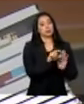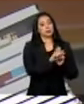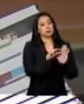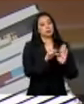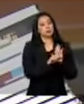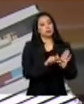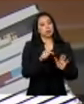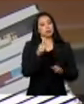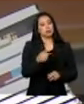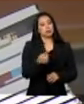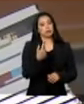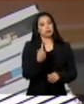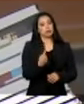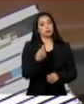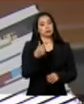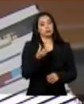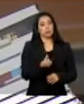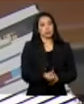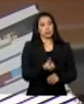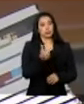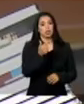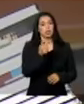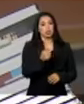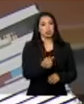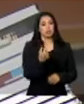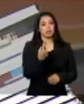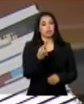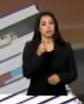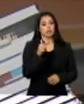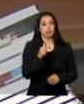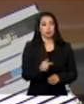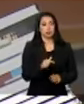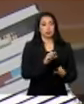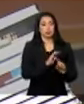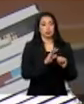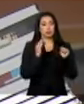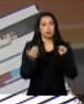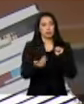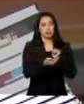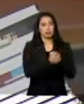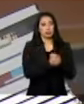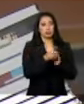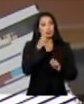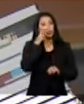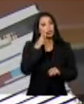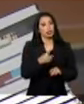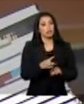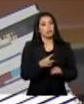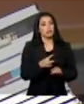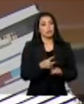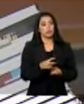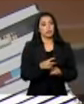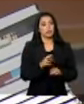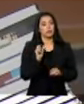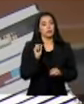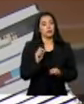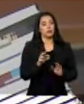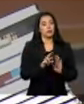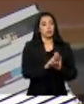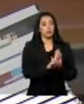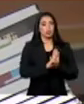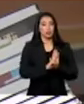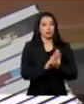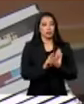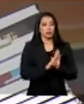717 da súmula deste tribunal, relativos à possibilidade de progressão de regime considerado o tempo de